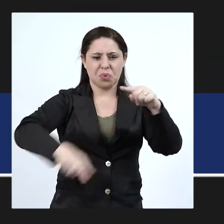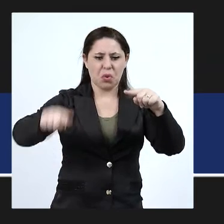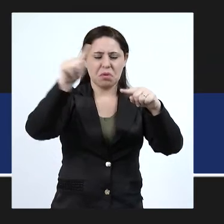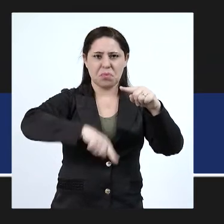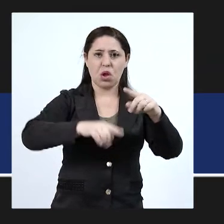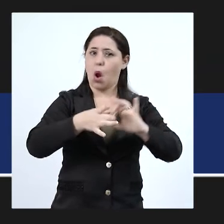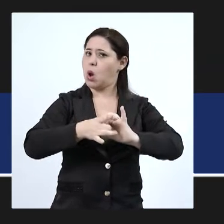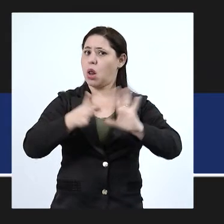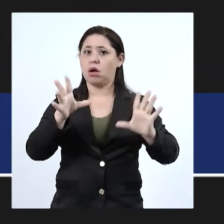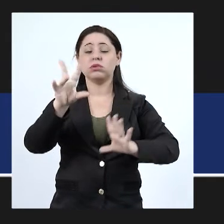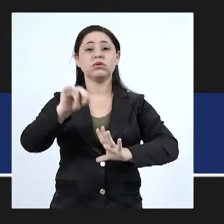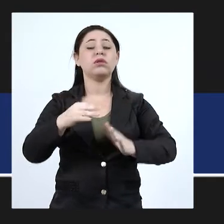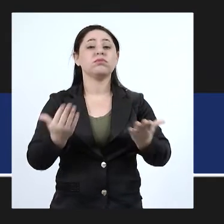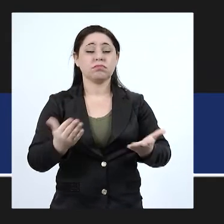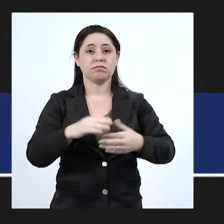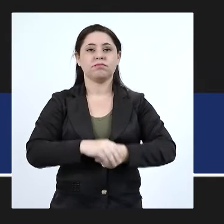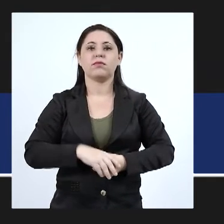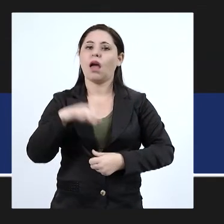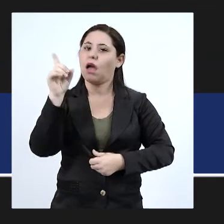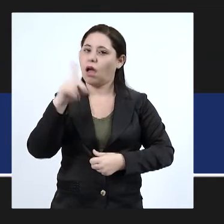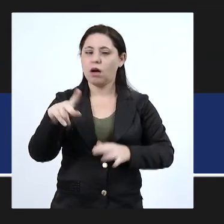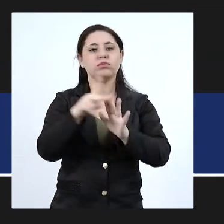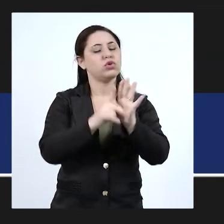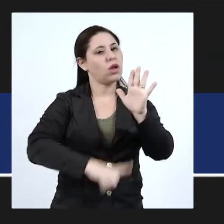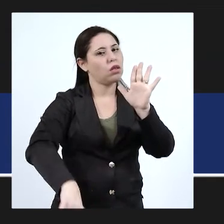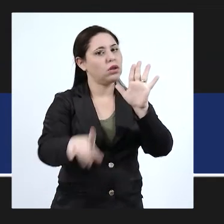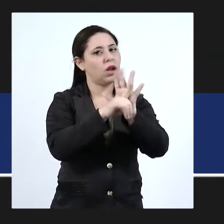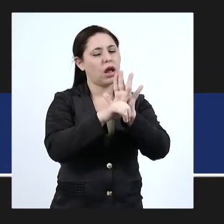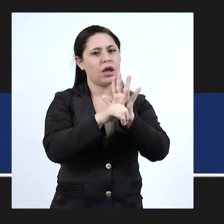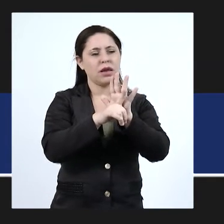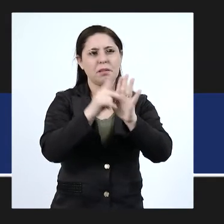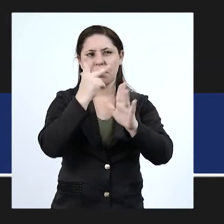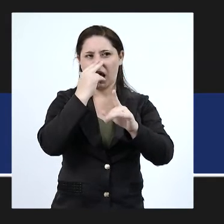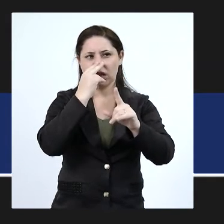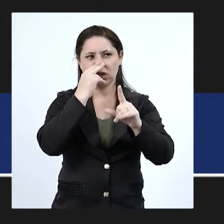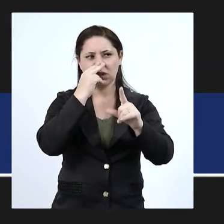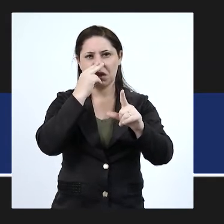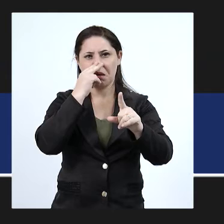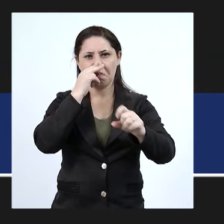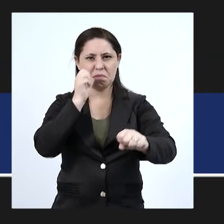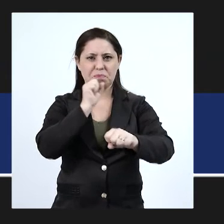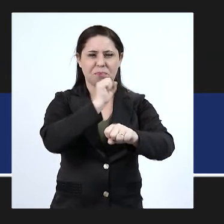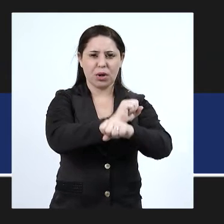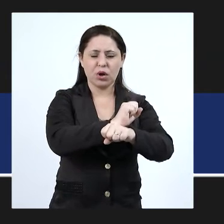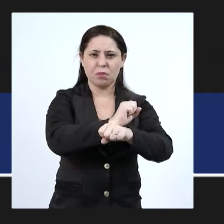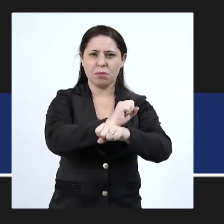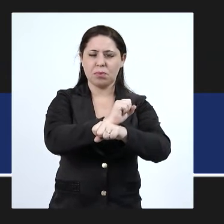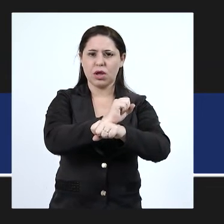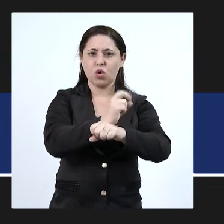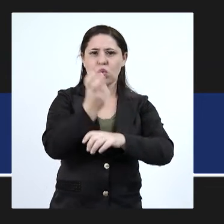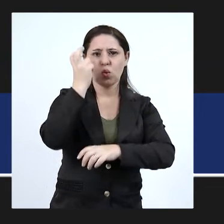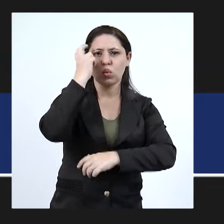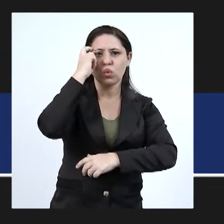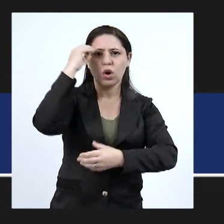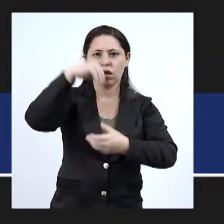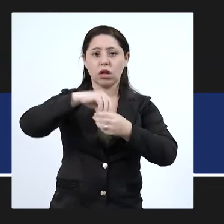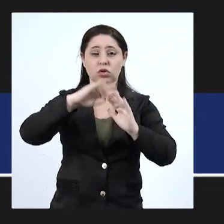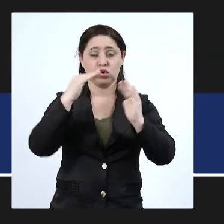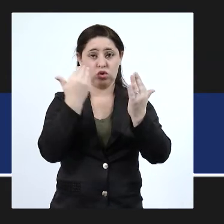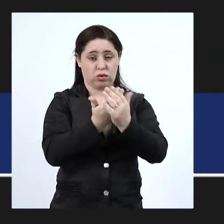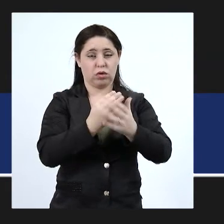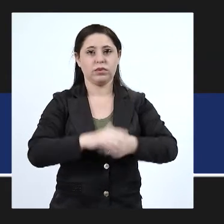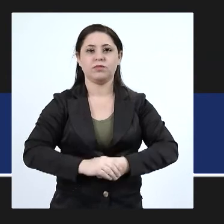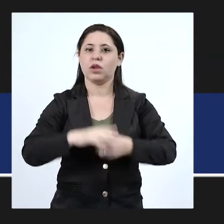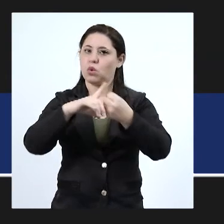censura ou licença. É o caso desse projeto que tenta censurar atividades culturais